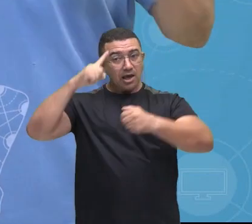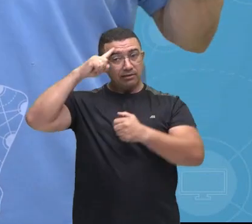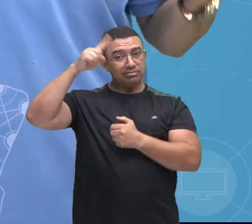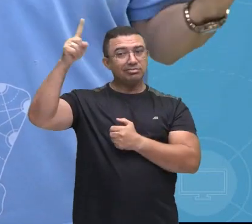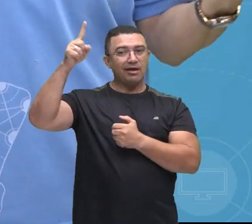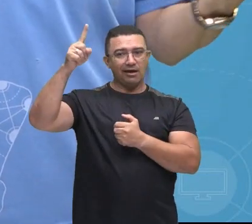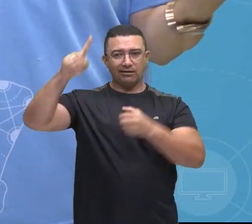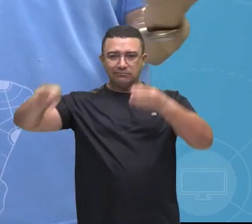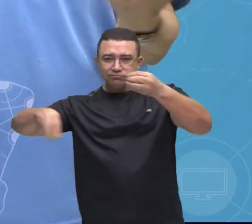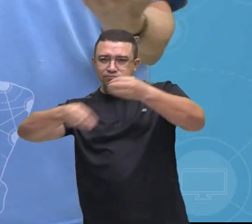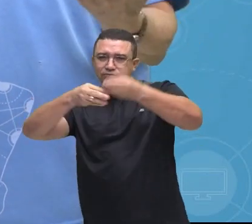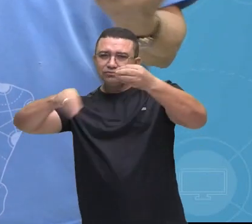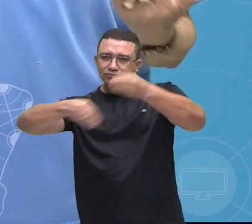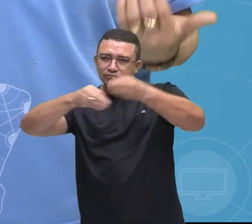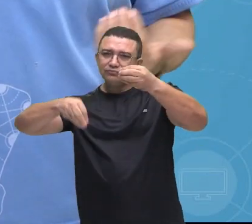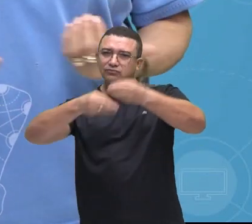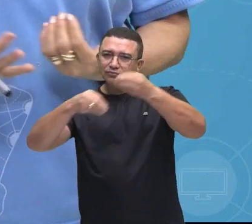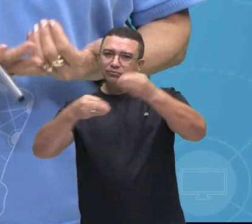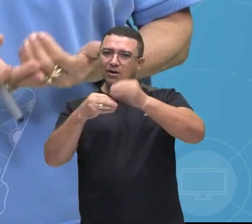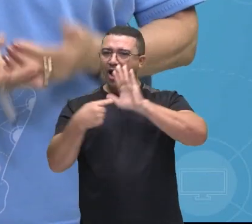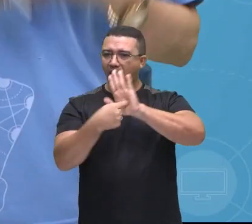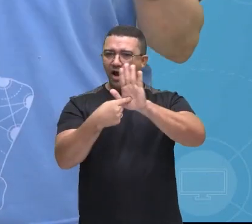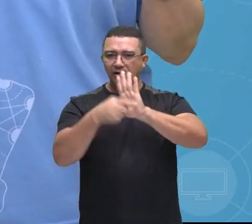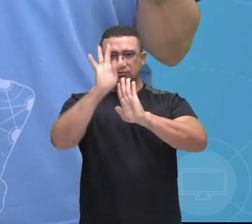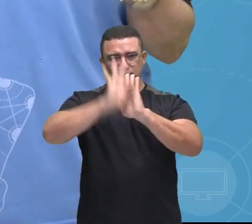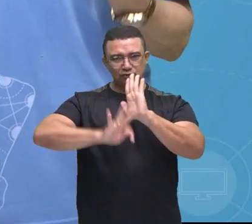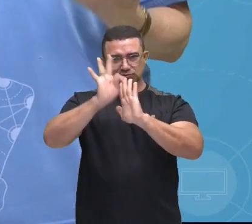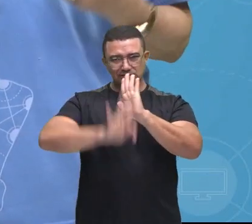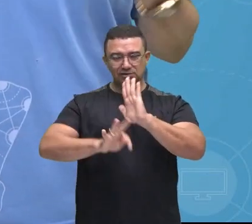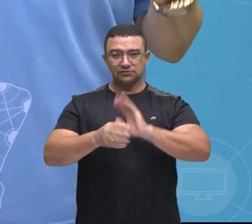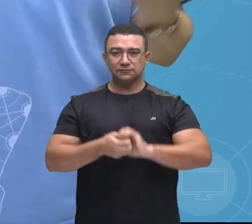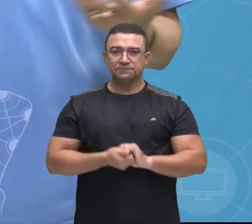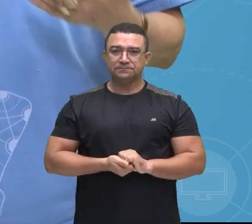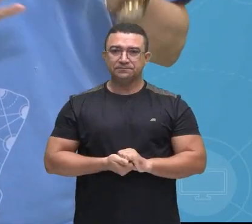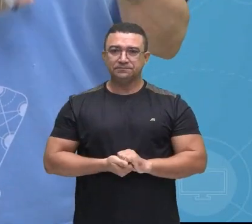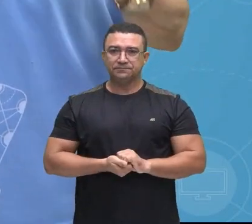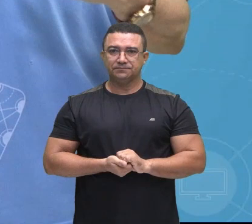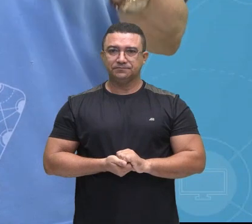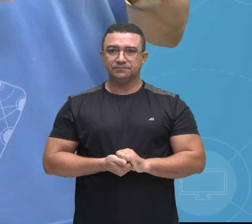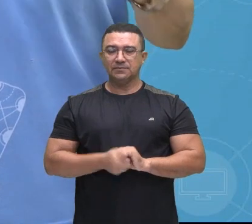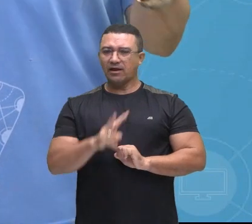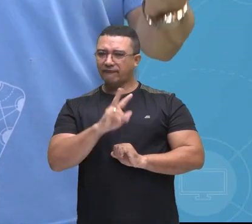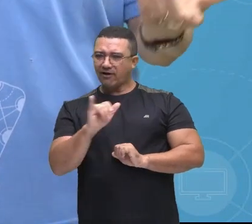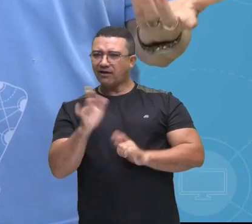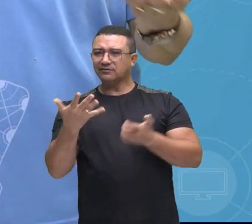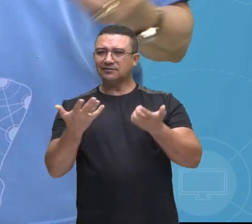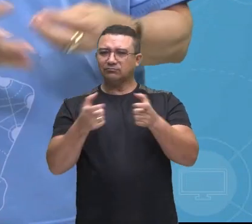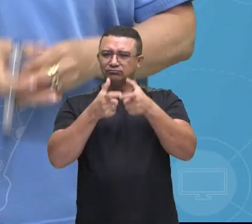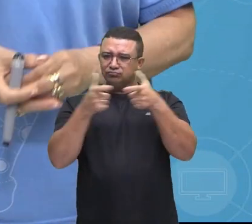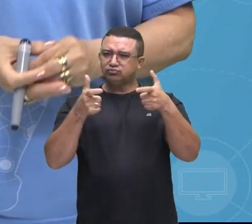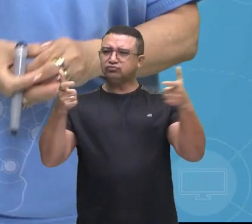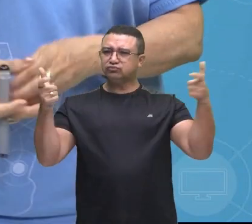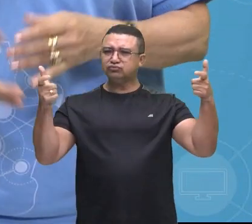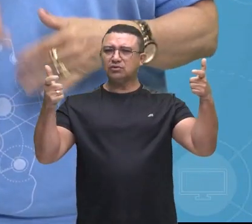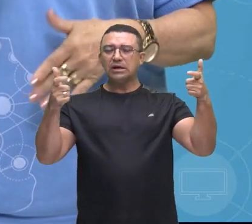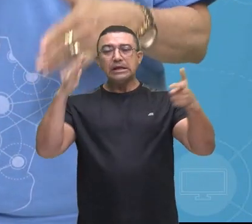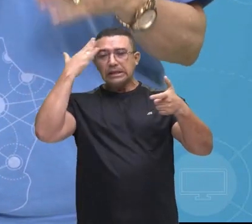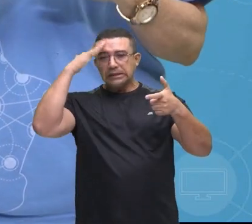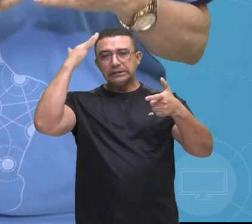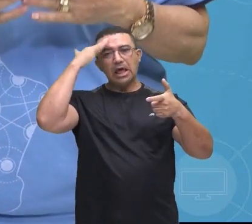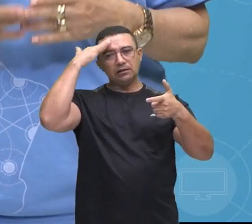ideias adjacentes, essas ideias secundárias, não é? Que vão auxiliar, que vão ampliar a nossa